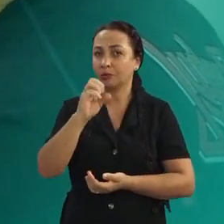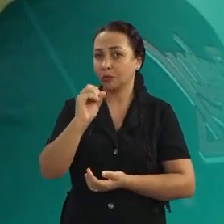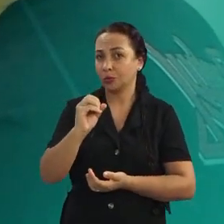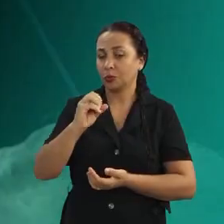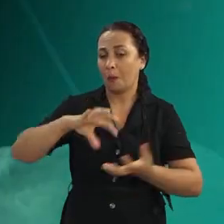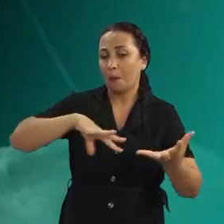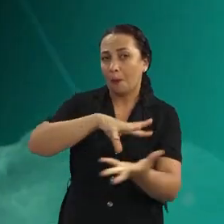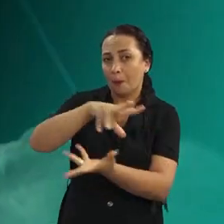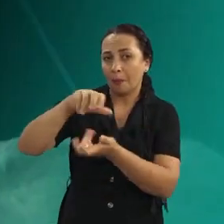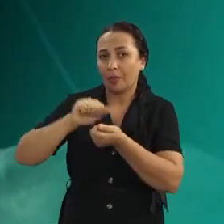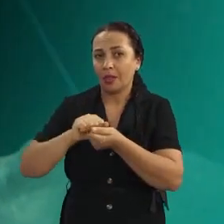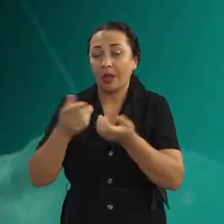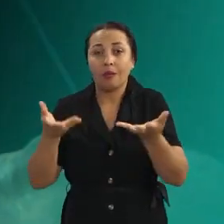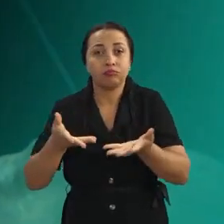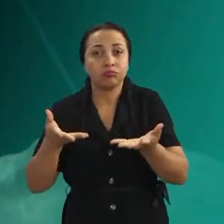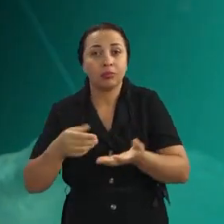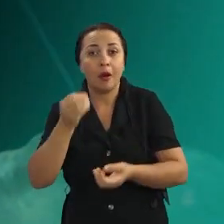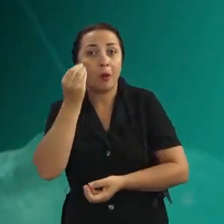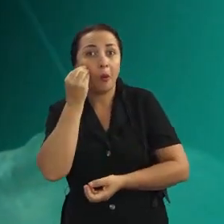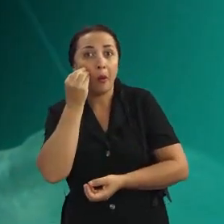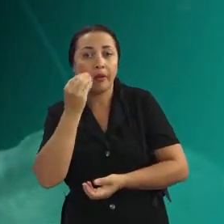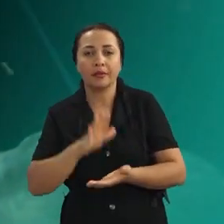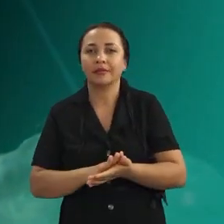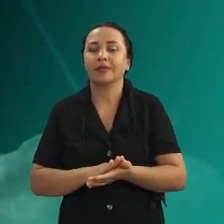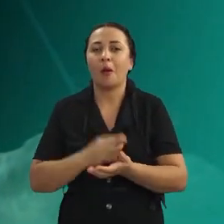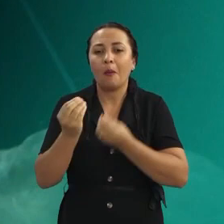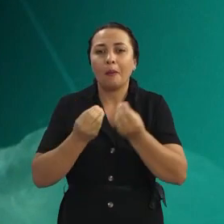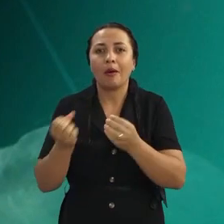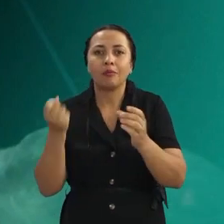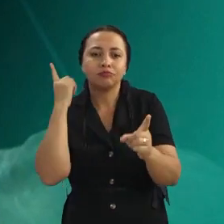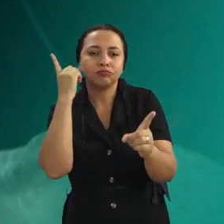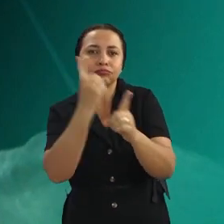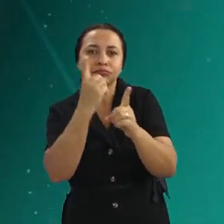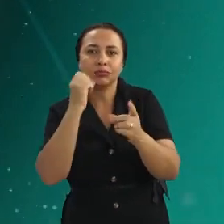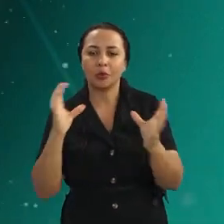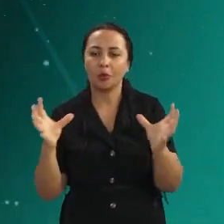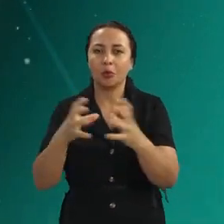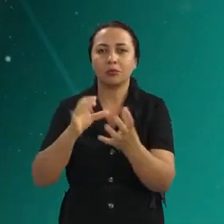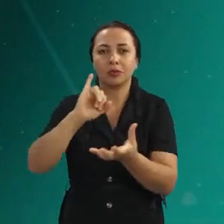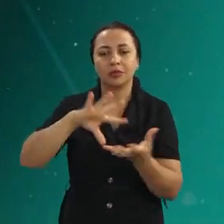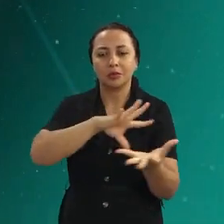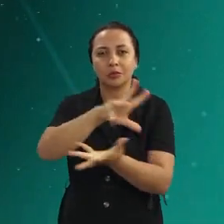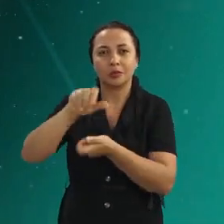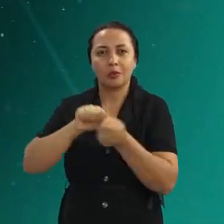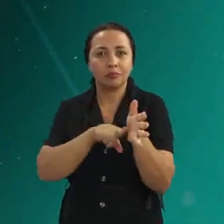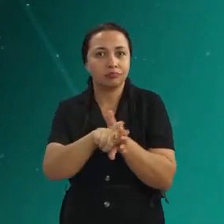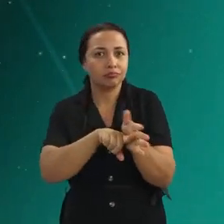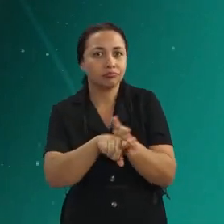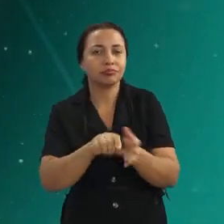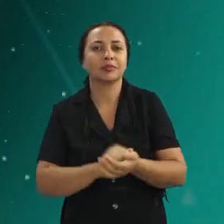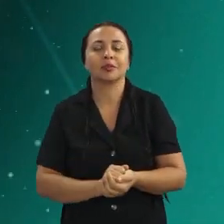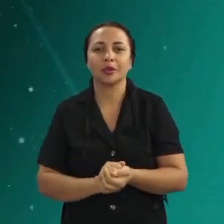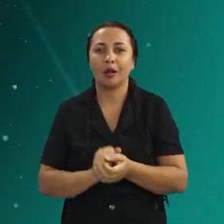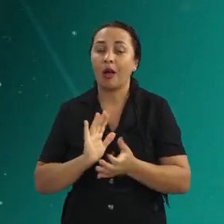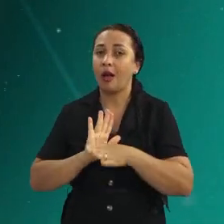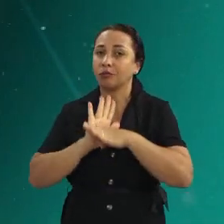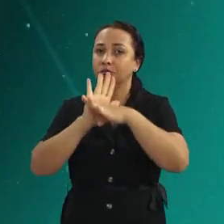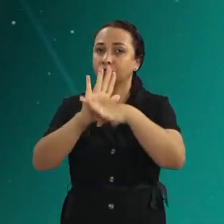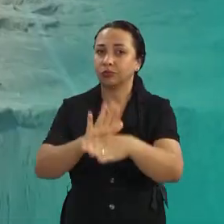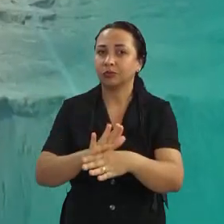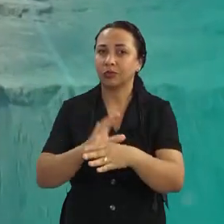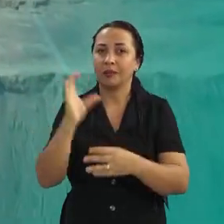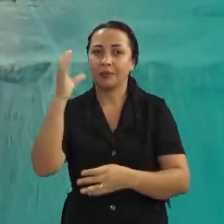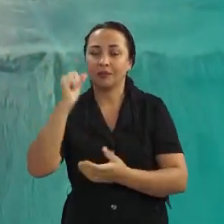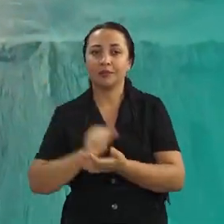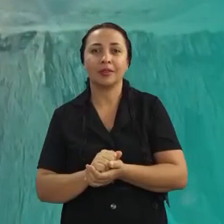exoplaneta nesta edição você vai ver um exemplar que acaba de ser descoberto por uma equipe internacional de pesquisadores com